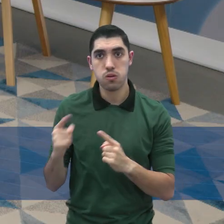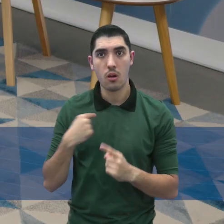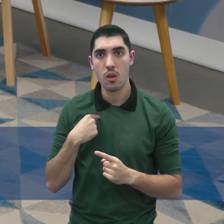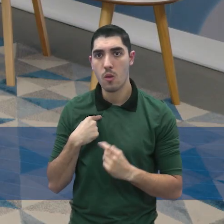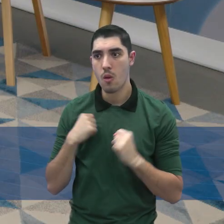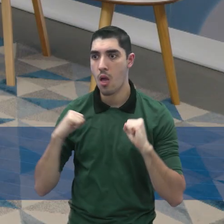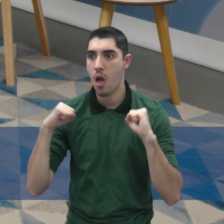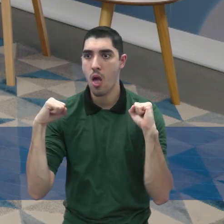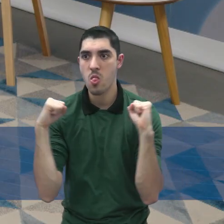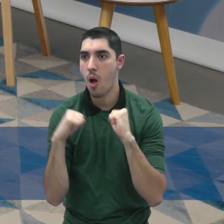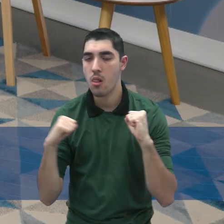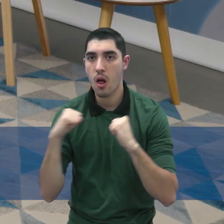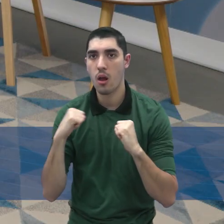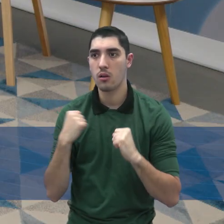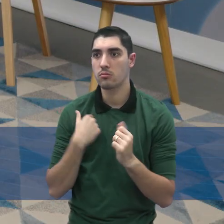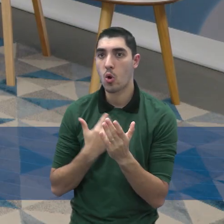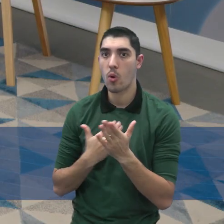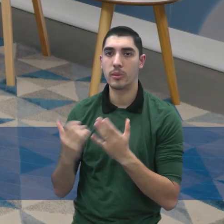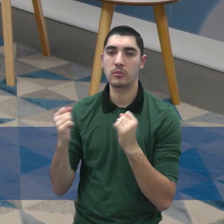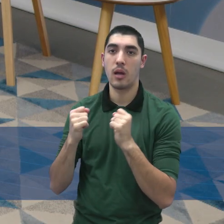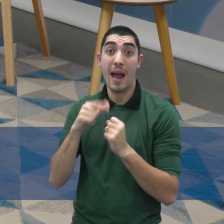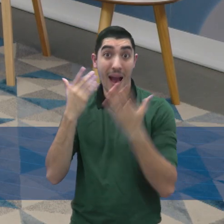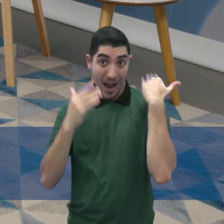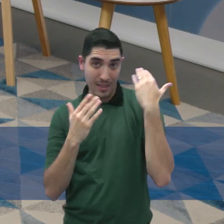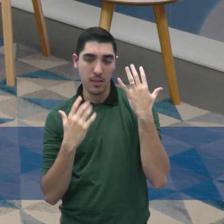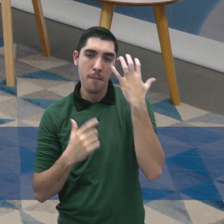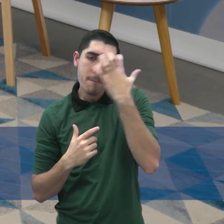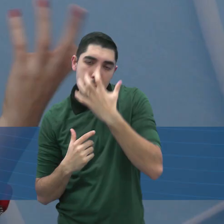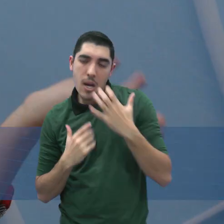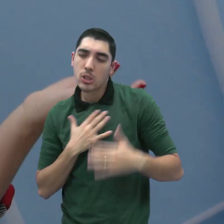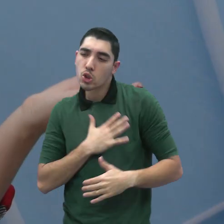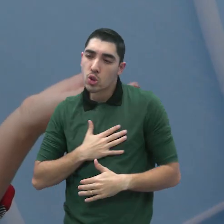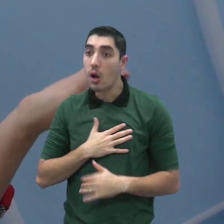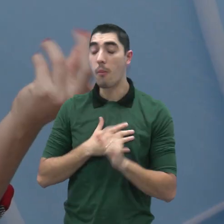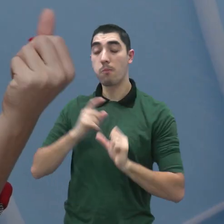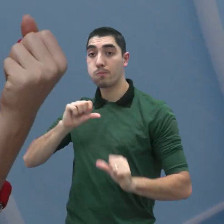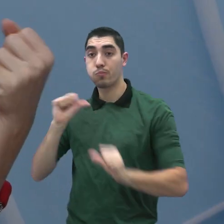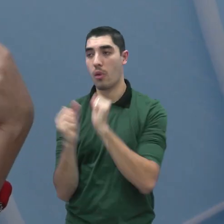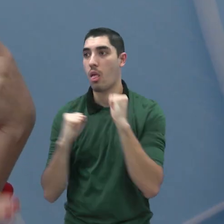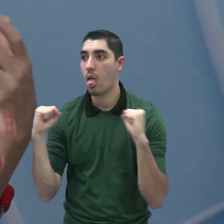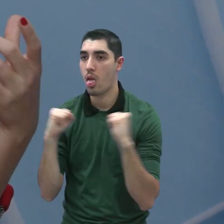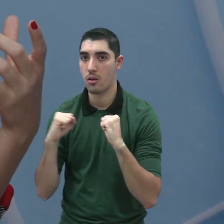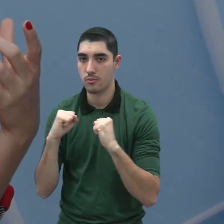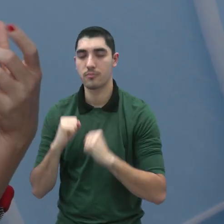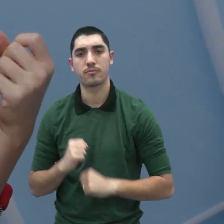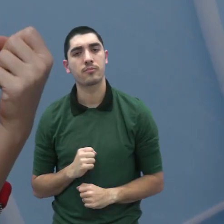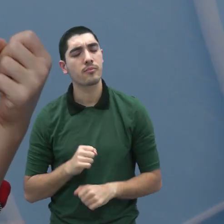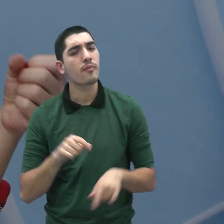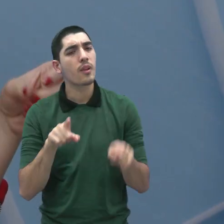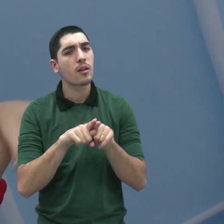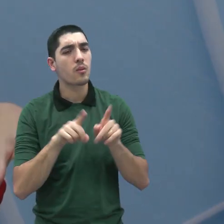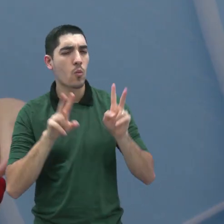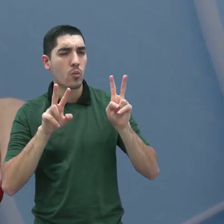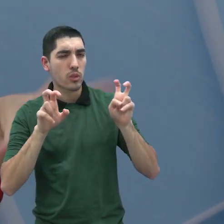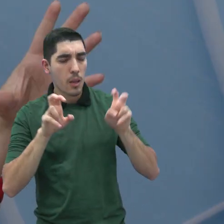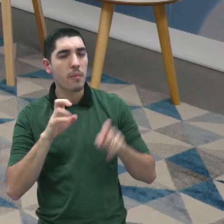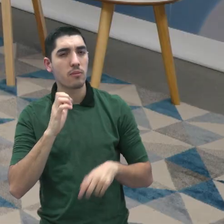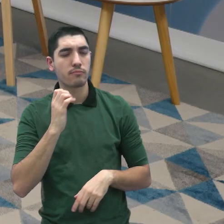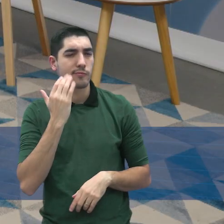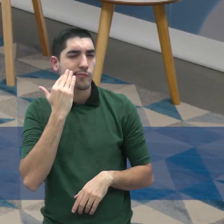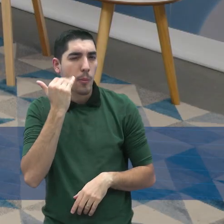fanatismo, a paixão. Sim, a gente ouve, é um termo muito popular, né, nas rodas de conversa, ai,